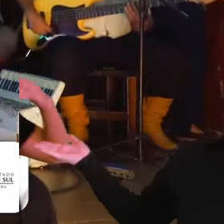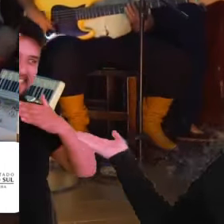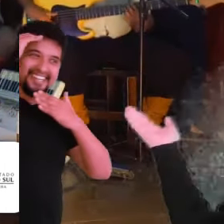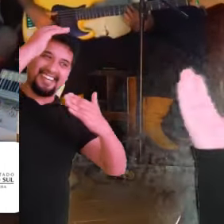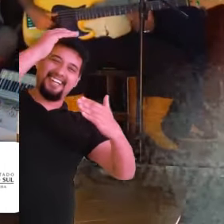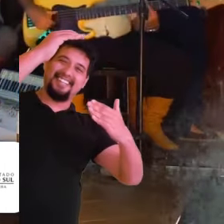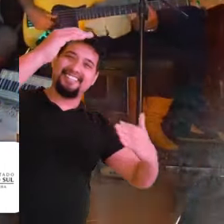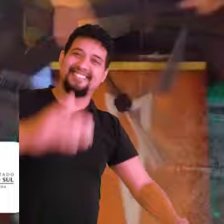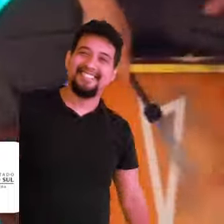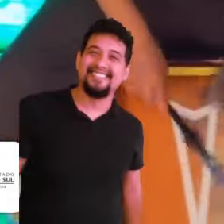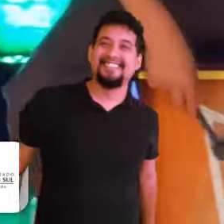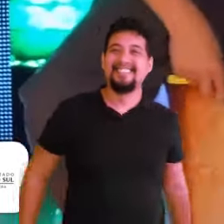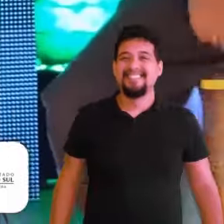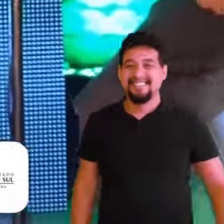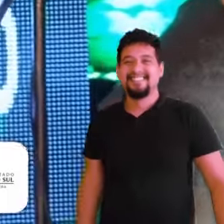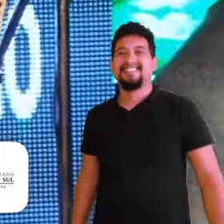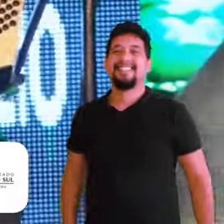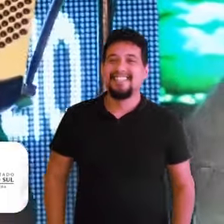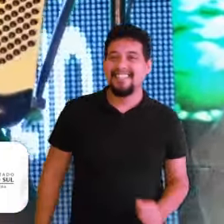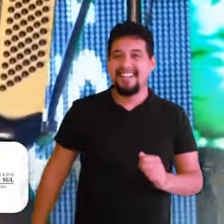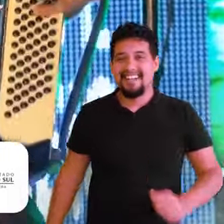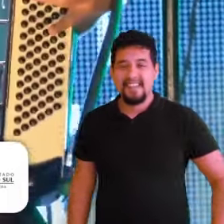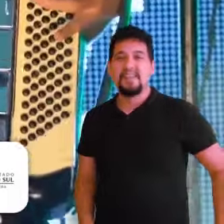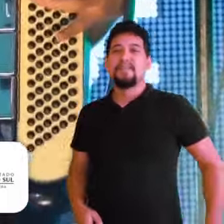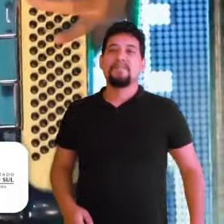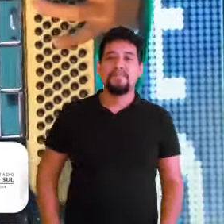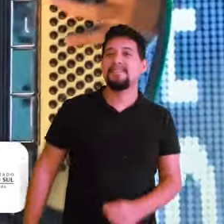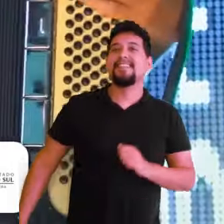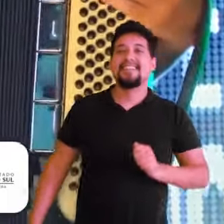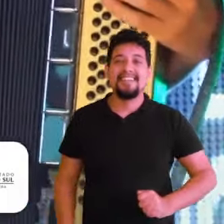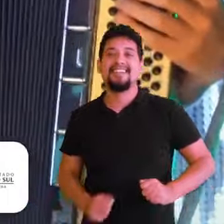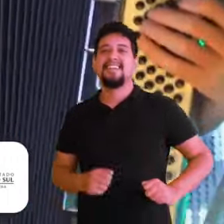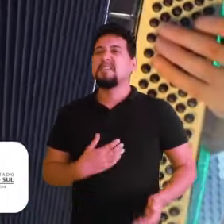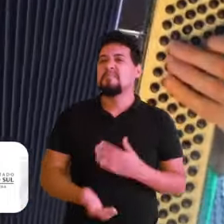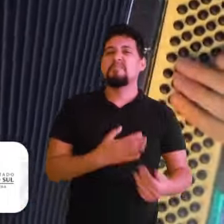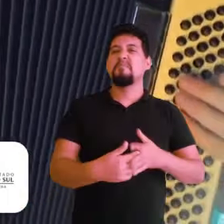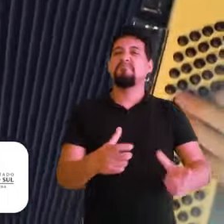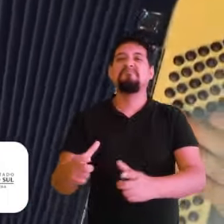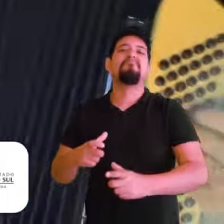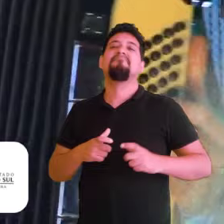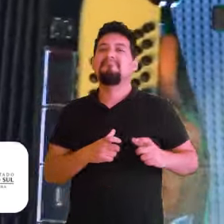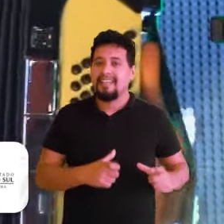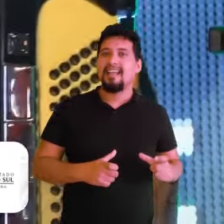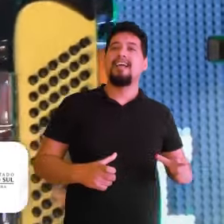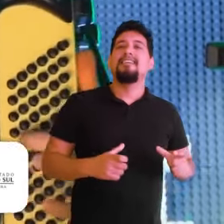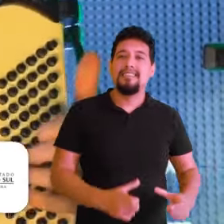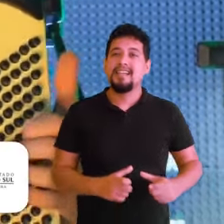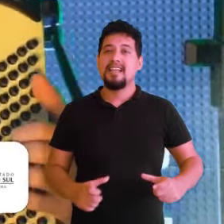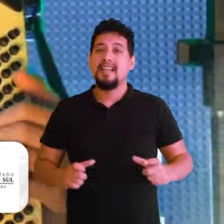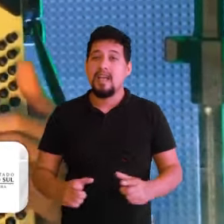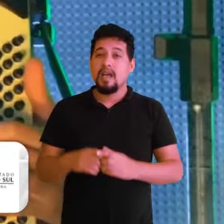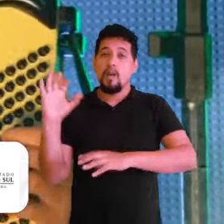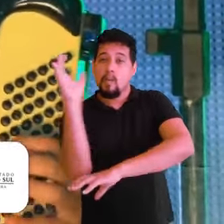Se eu tô querendo esfolar a mixaria, não importa o lugar. É num floreio velho bem cunhudo e num fandango do Chiquito e Bordoneio que